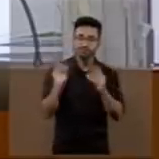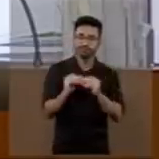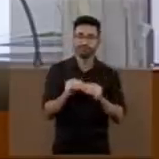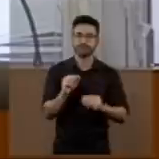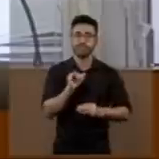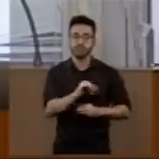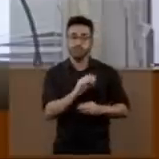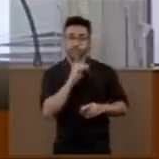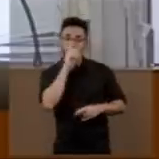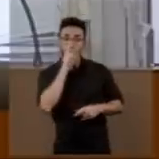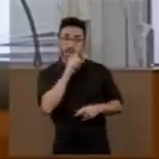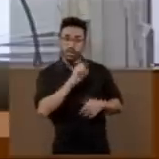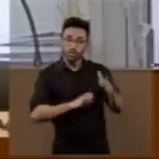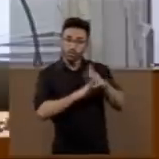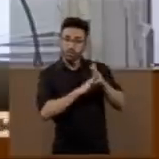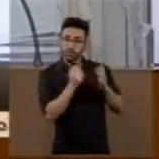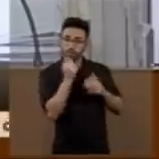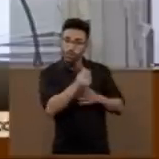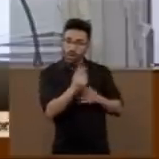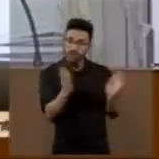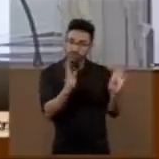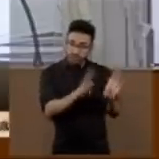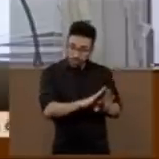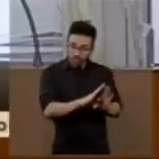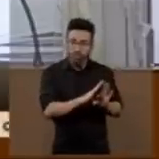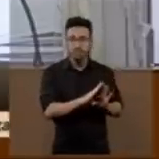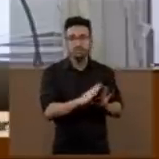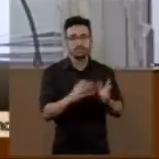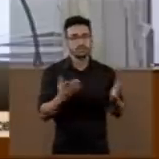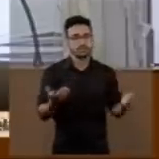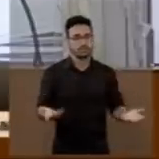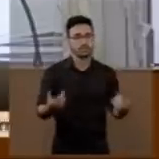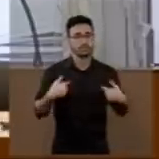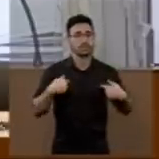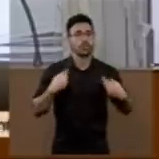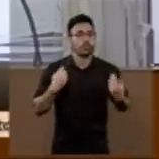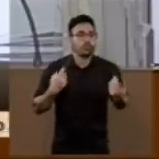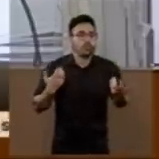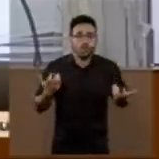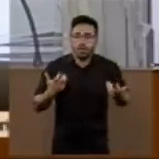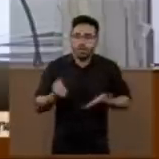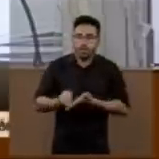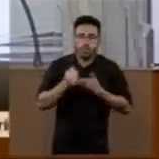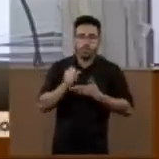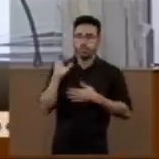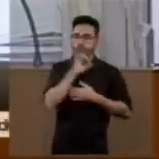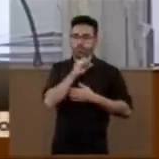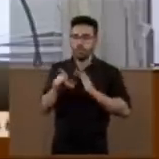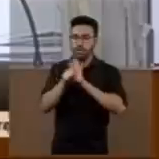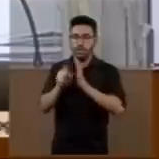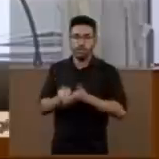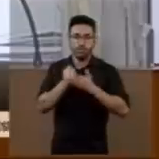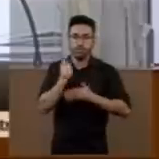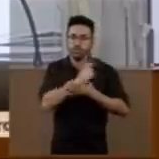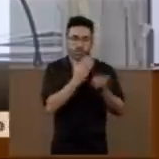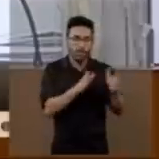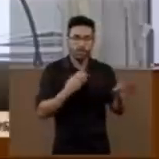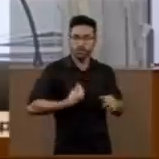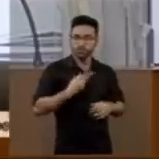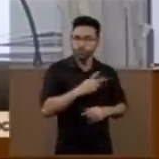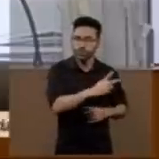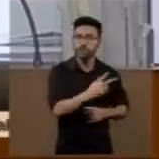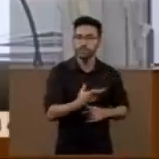risco de fechamento opte por se submeter à exigência que asseguraria seu funcionamento, dado o caráter capital da pena